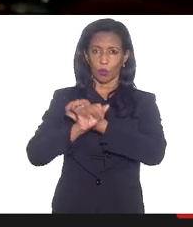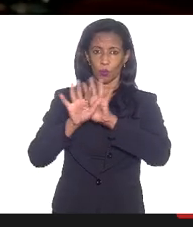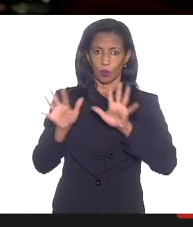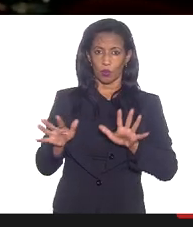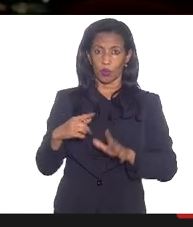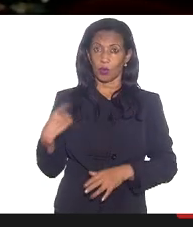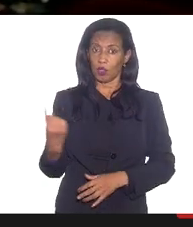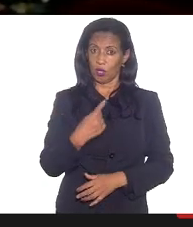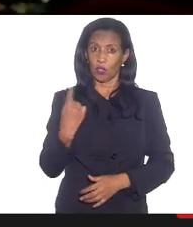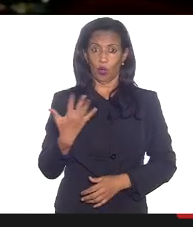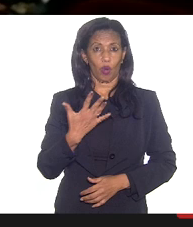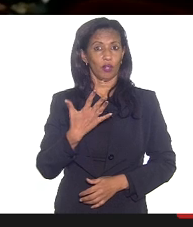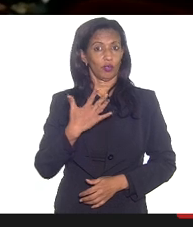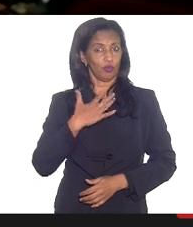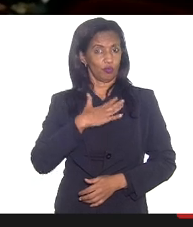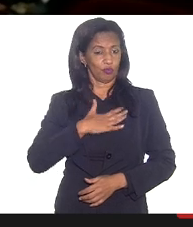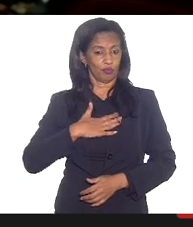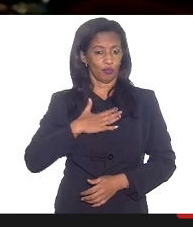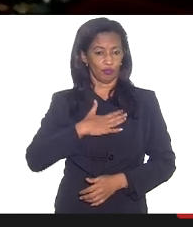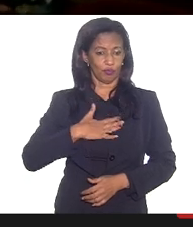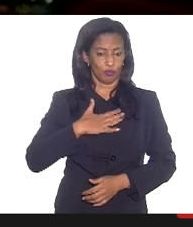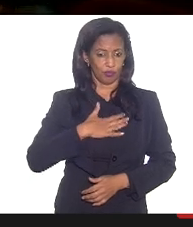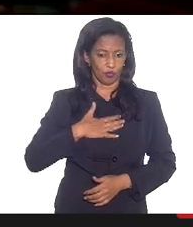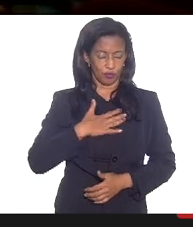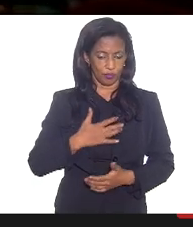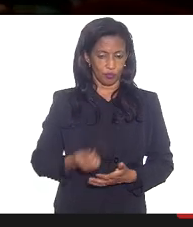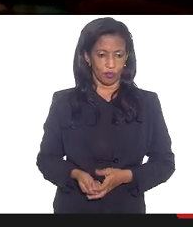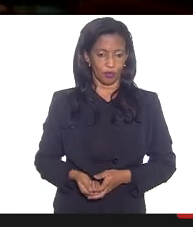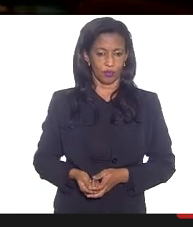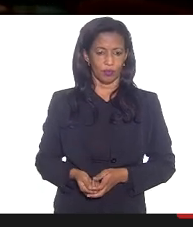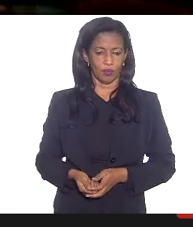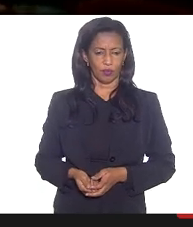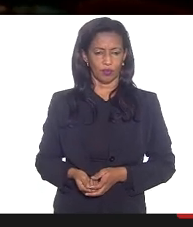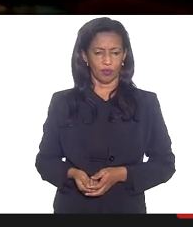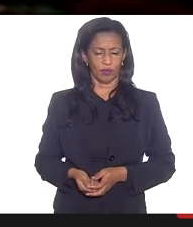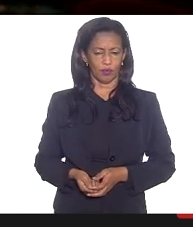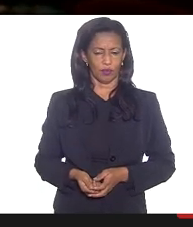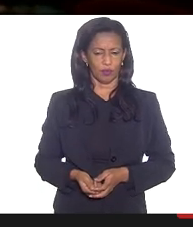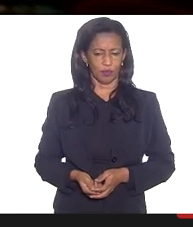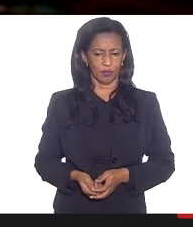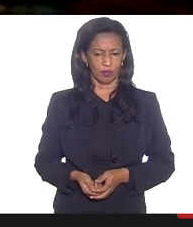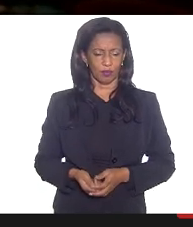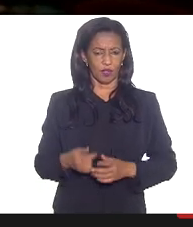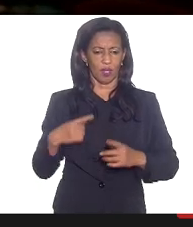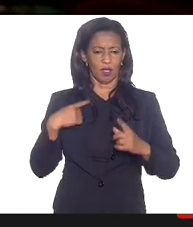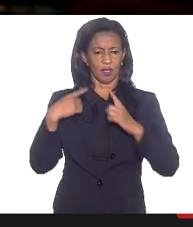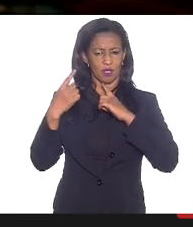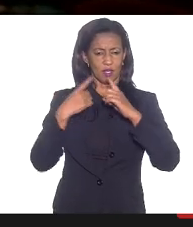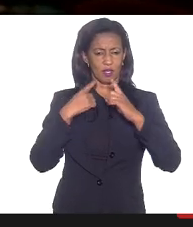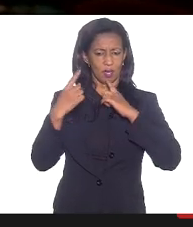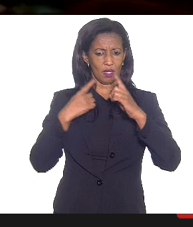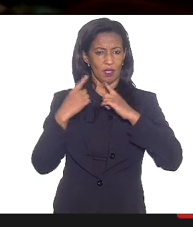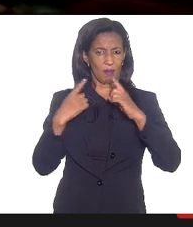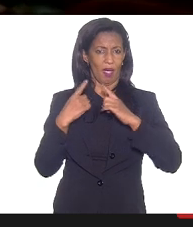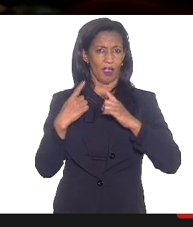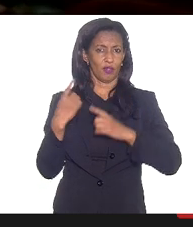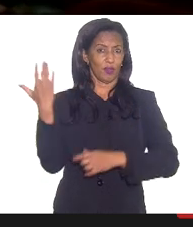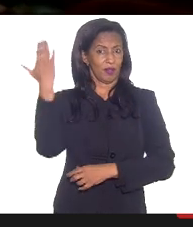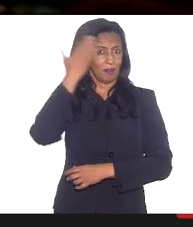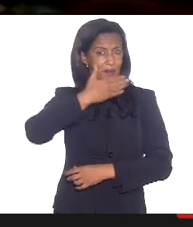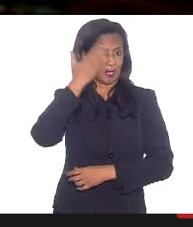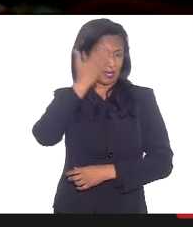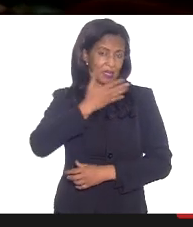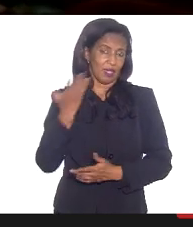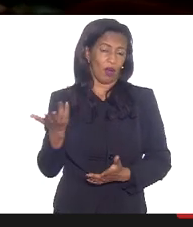nós gostaríamos de ter feito todo esse debate presencial, o que não